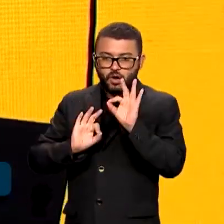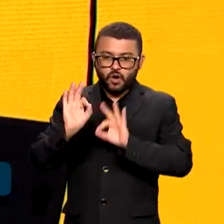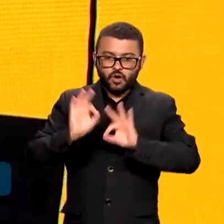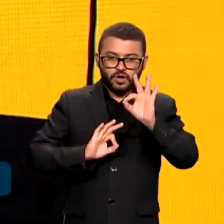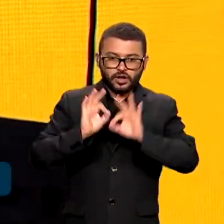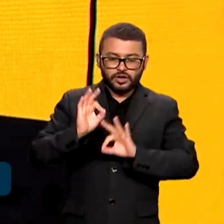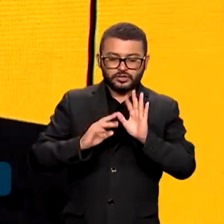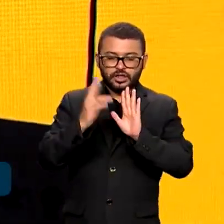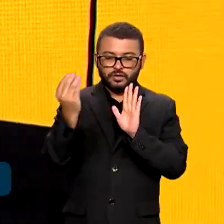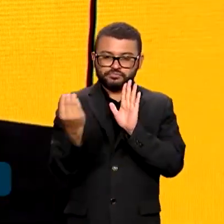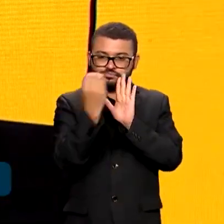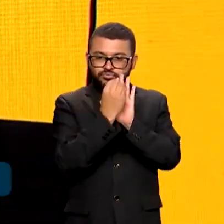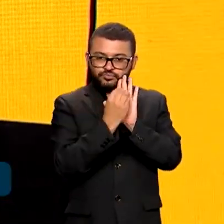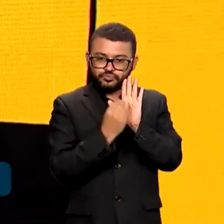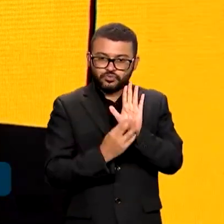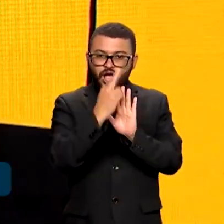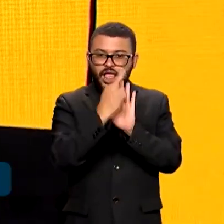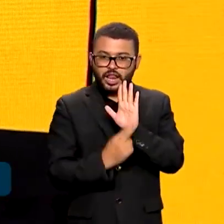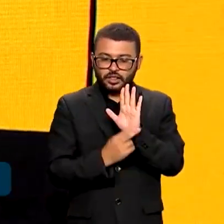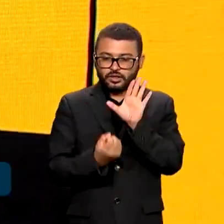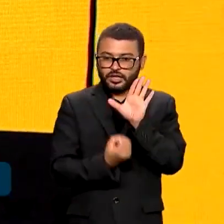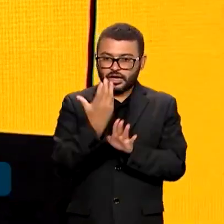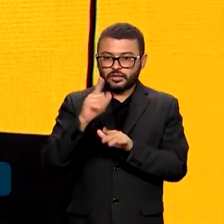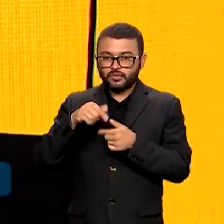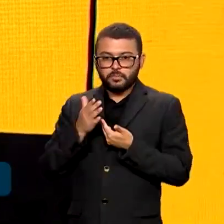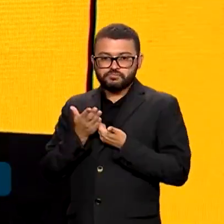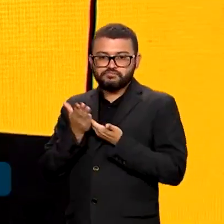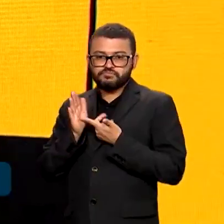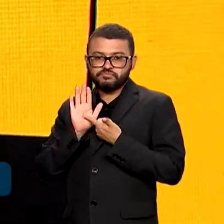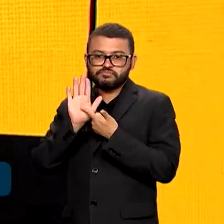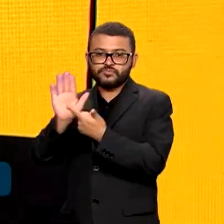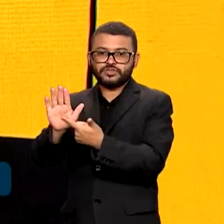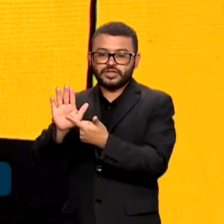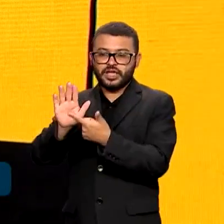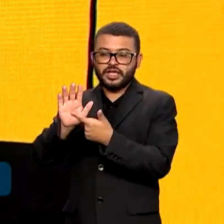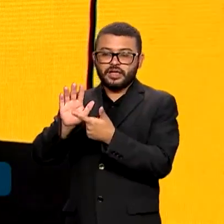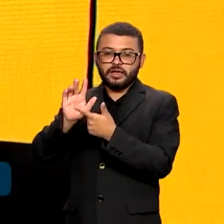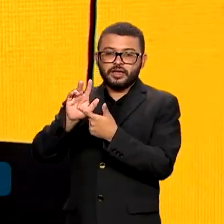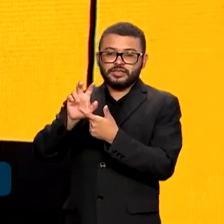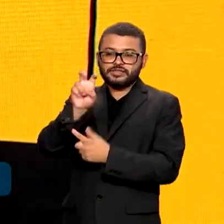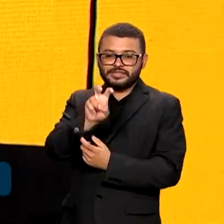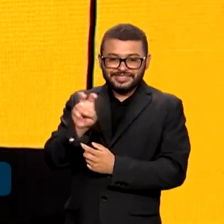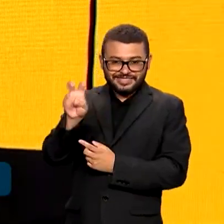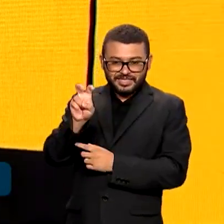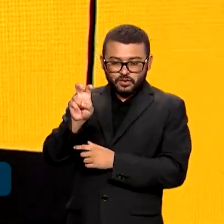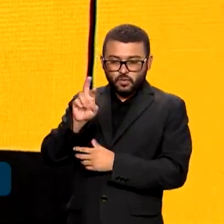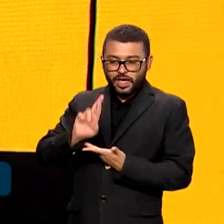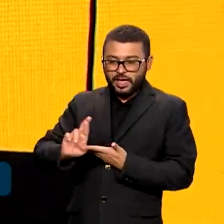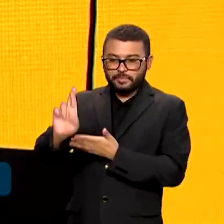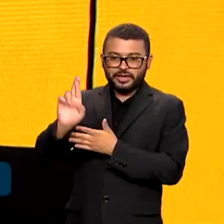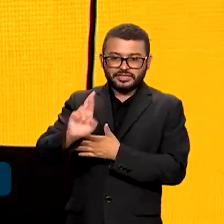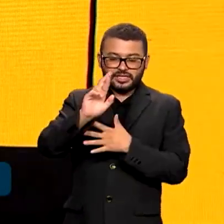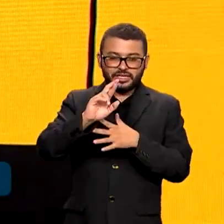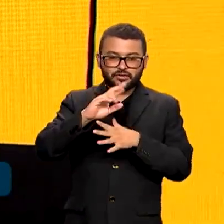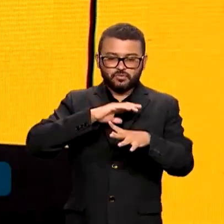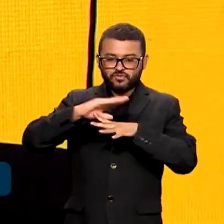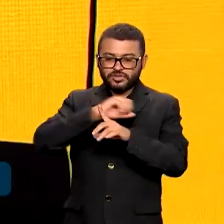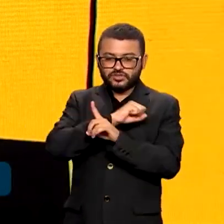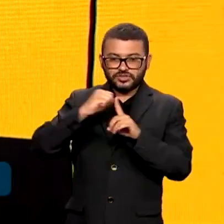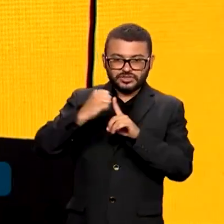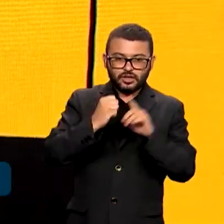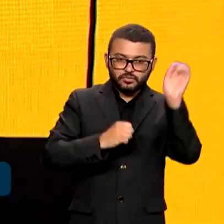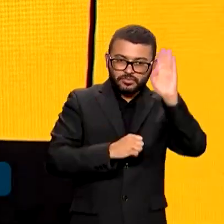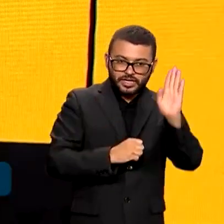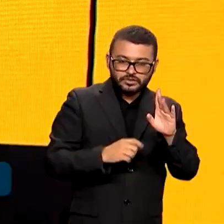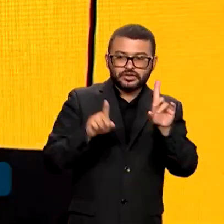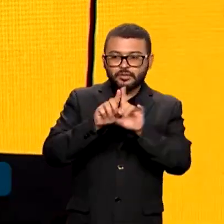organizado em relatórios e será apresentado por 5 representantes dos movimentos sociais do Brasil e